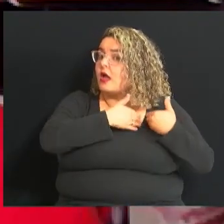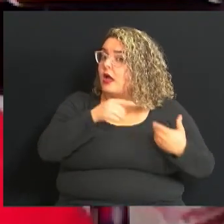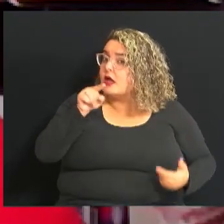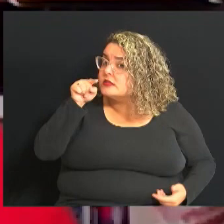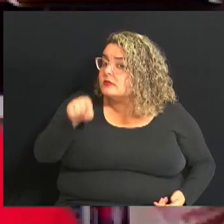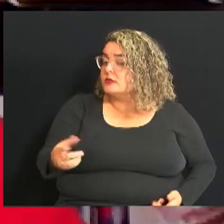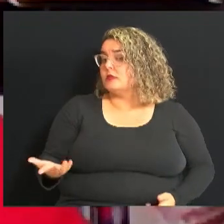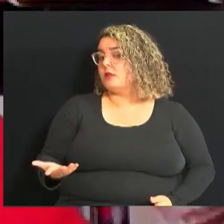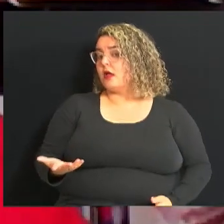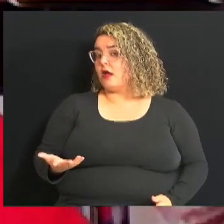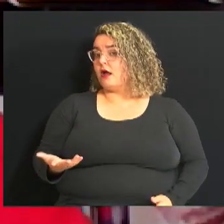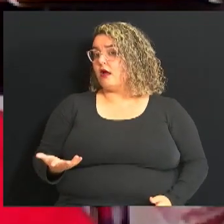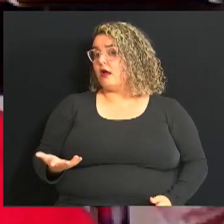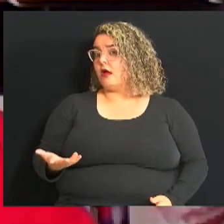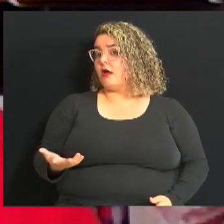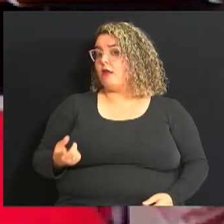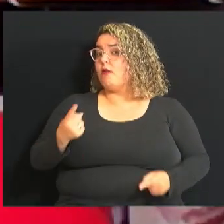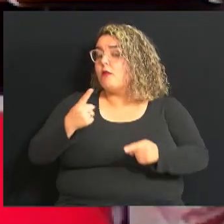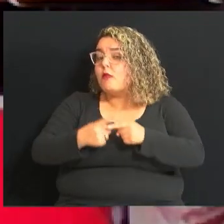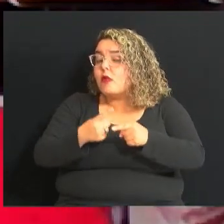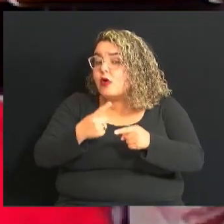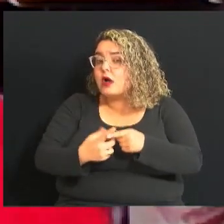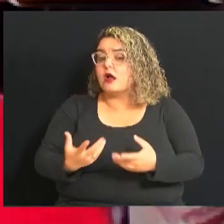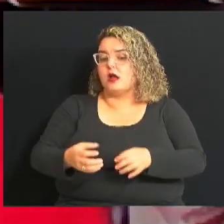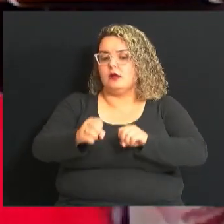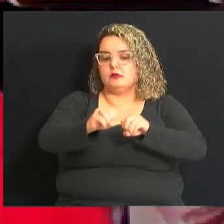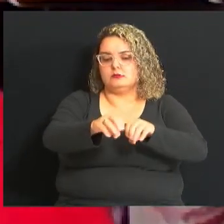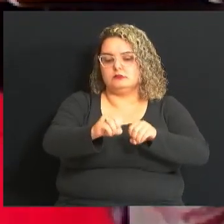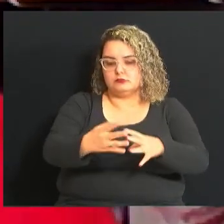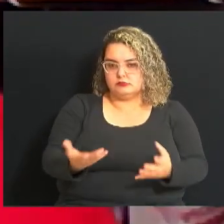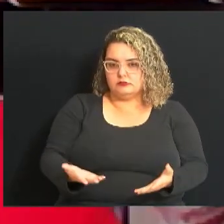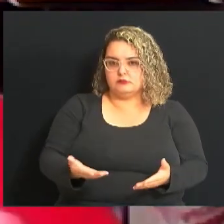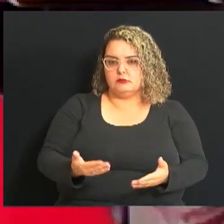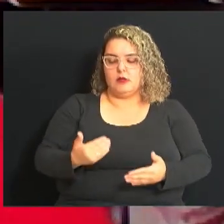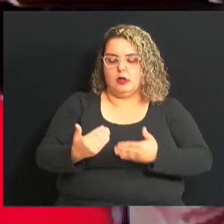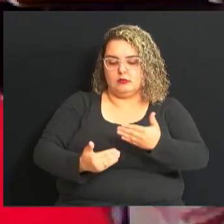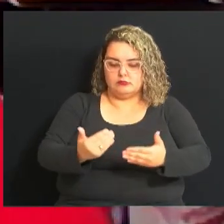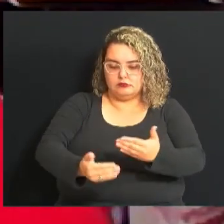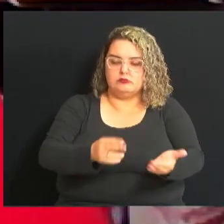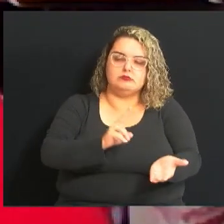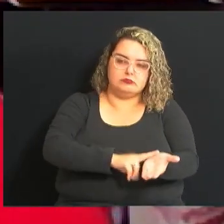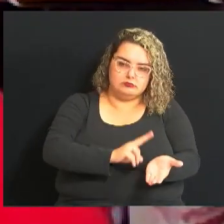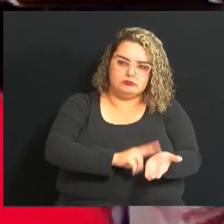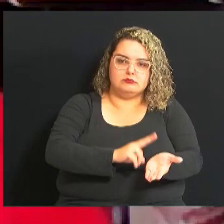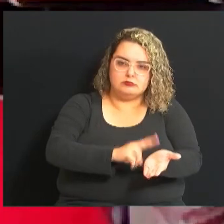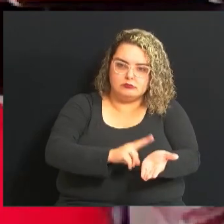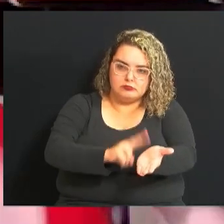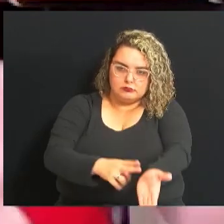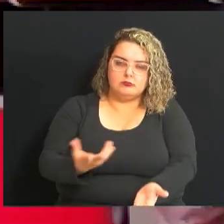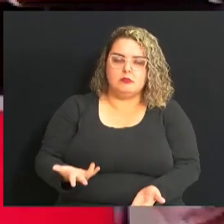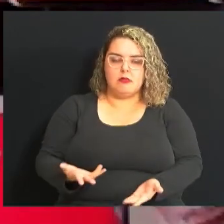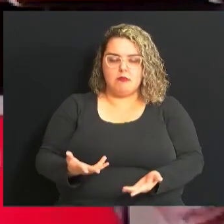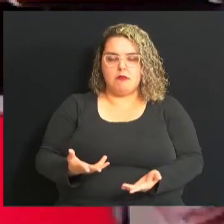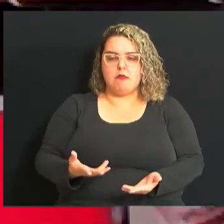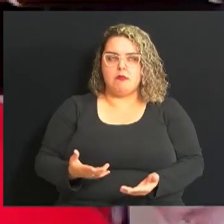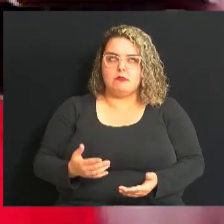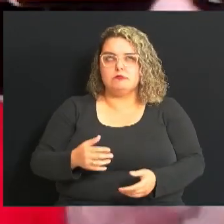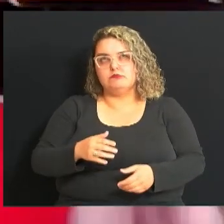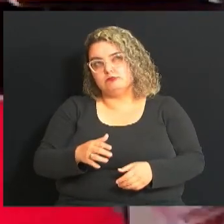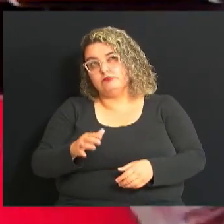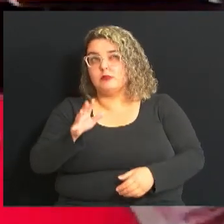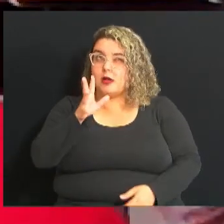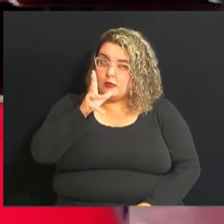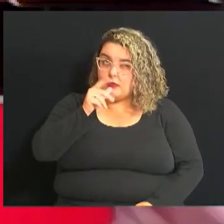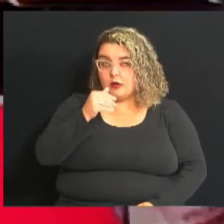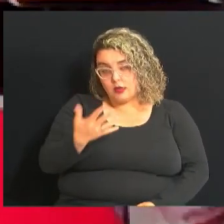né? Porque a educação ela vai num ritmo que é mais lento, mas é preciso